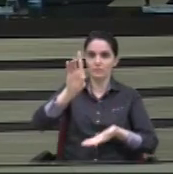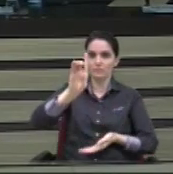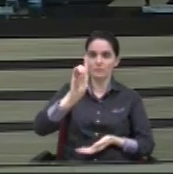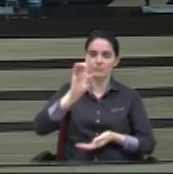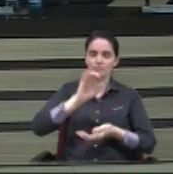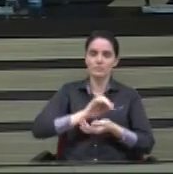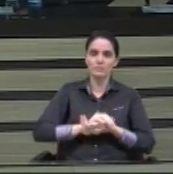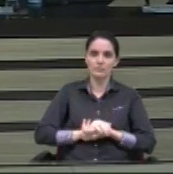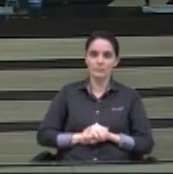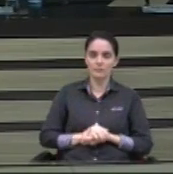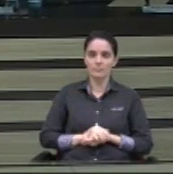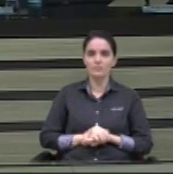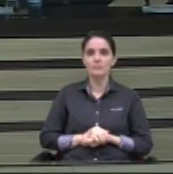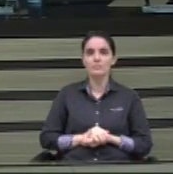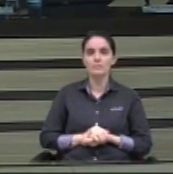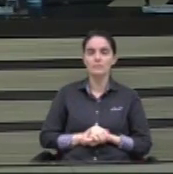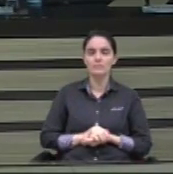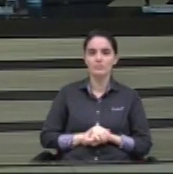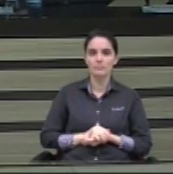Sagrada.